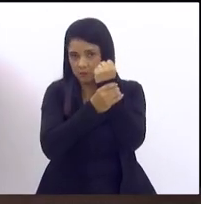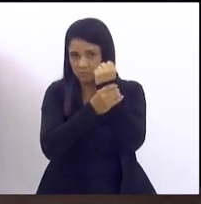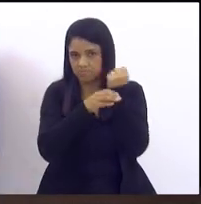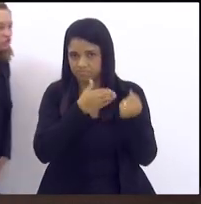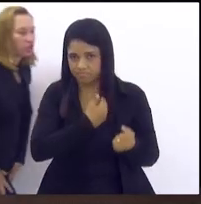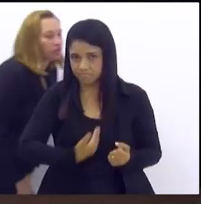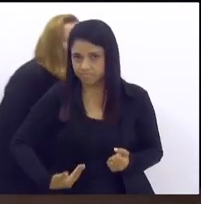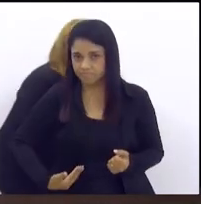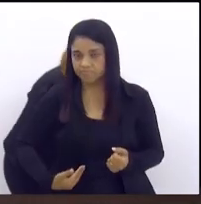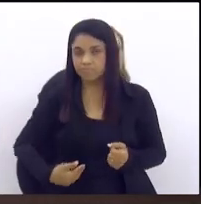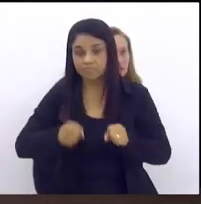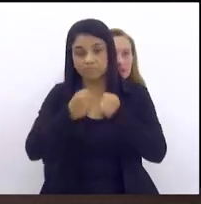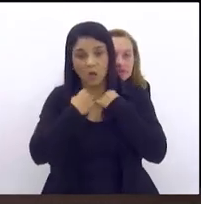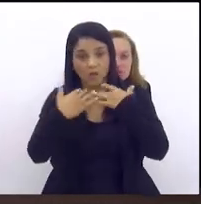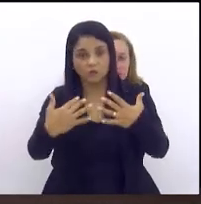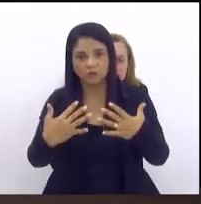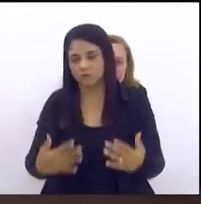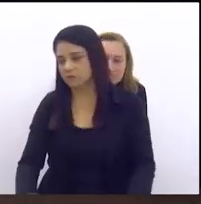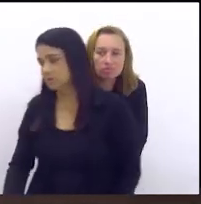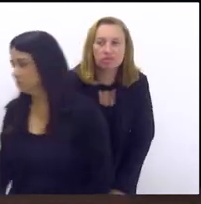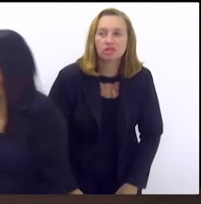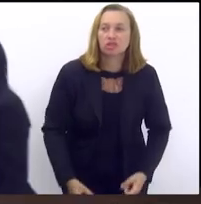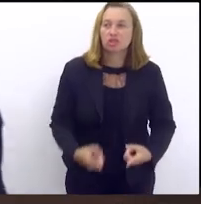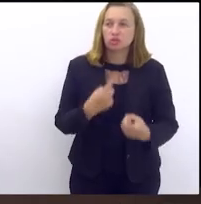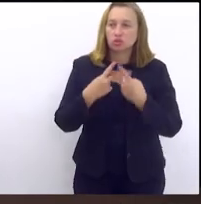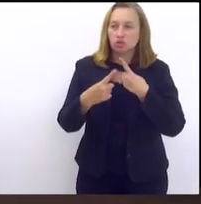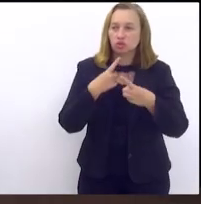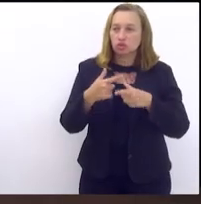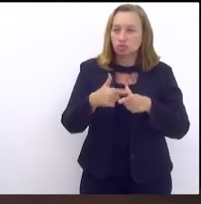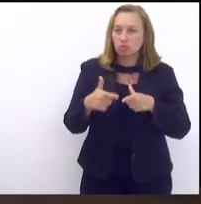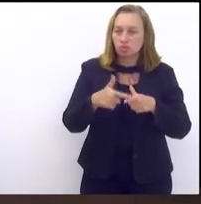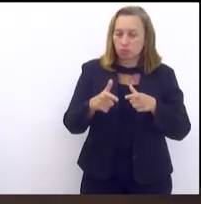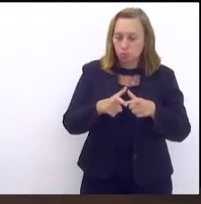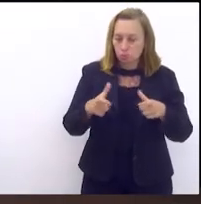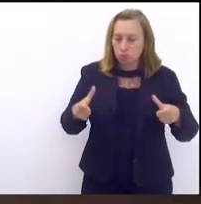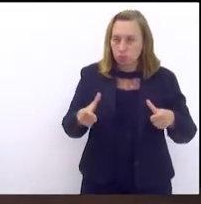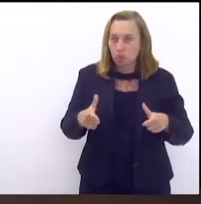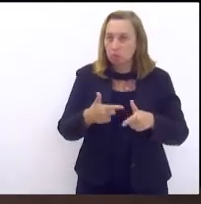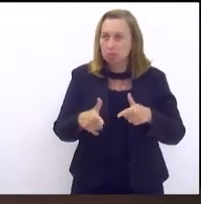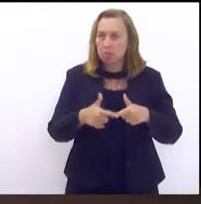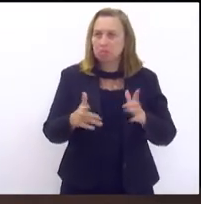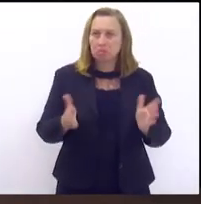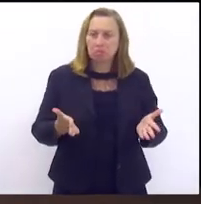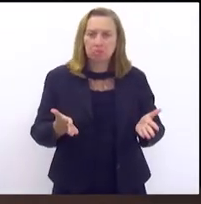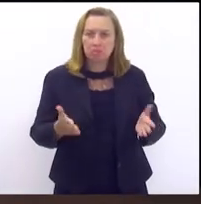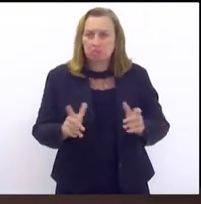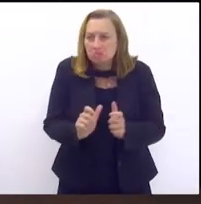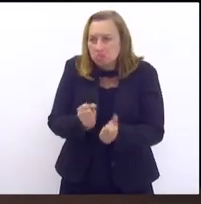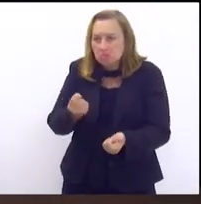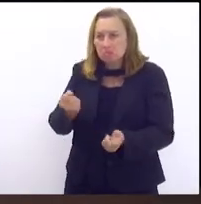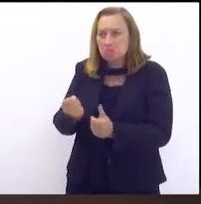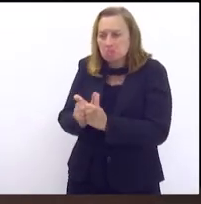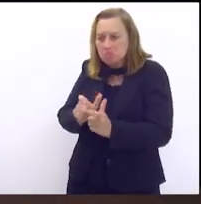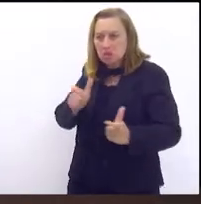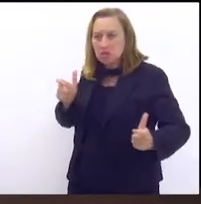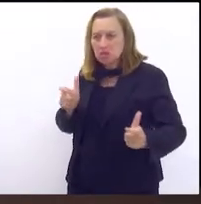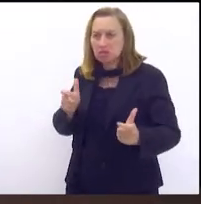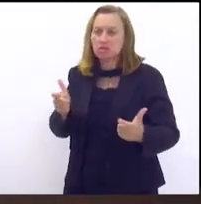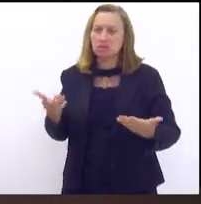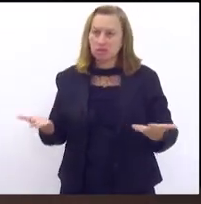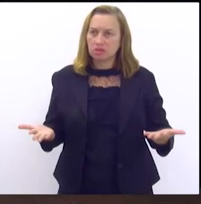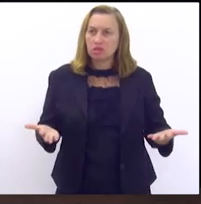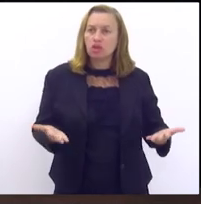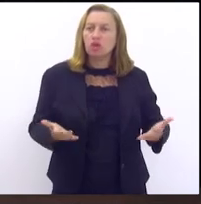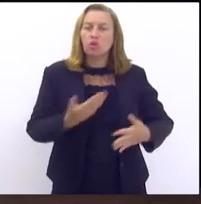que se faça uma audiência para se discutir o tamanho do problema. Porque o problema agora está com um tamanho maior do que qualquer outro tipo de proporção. E